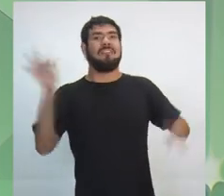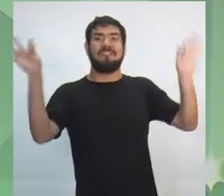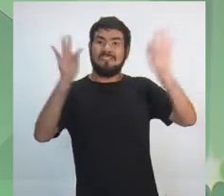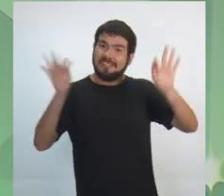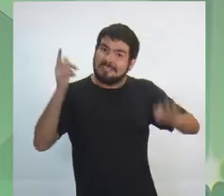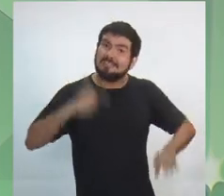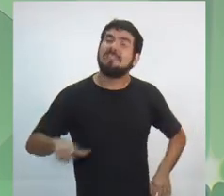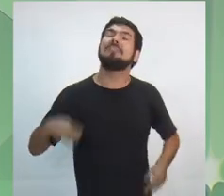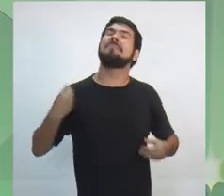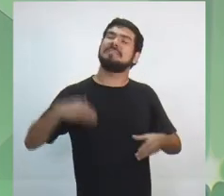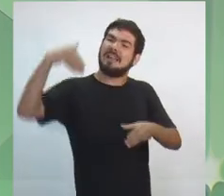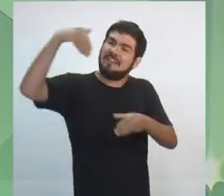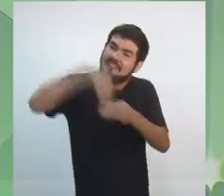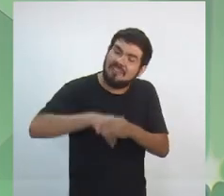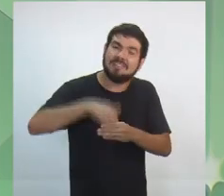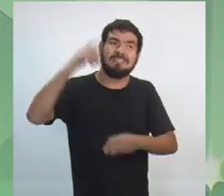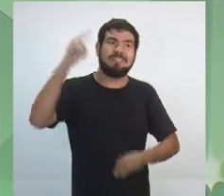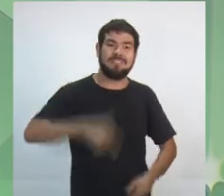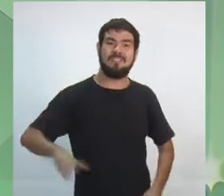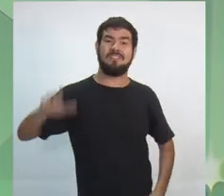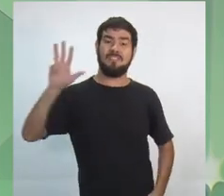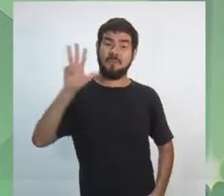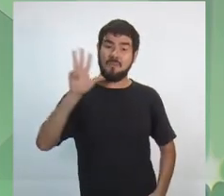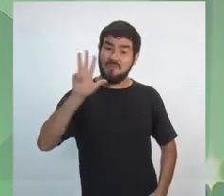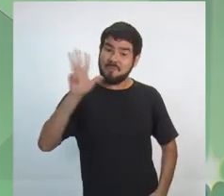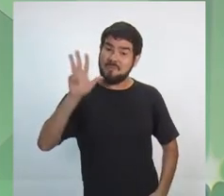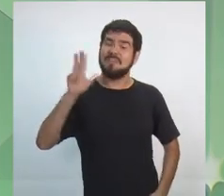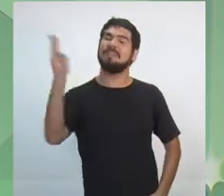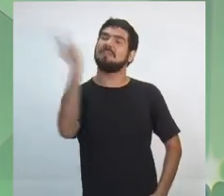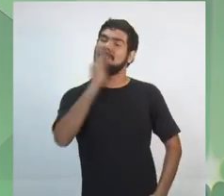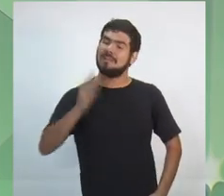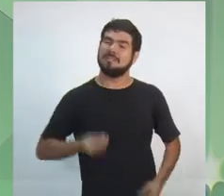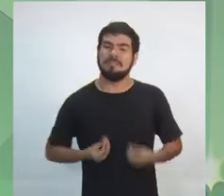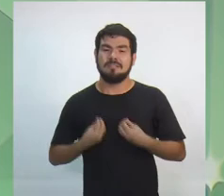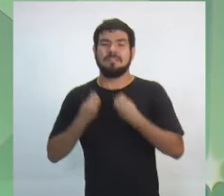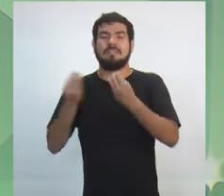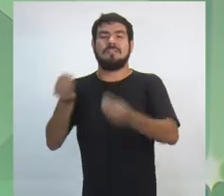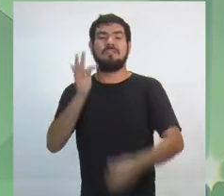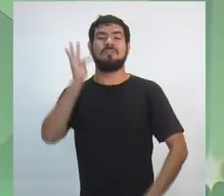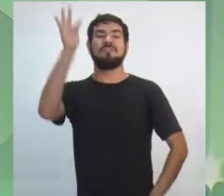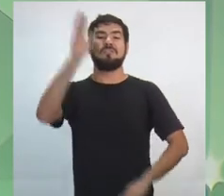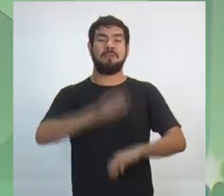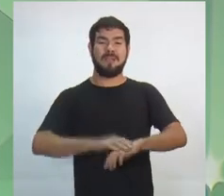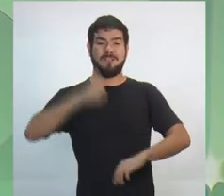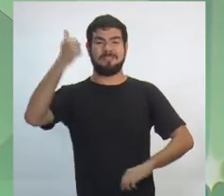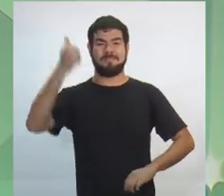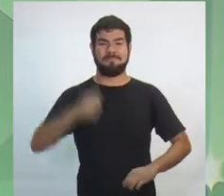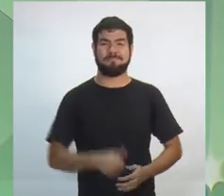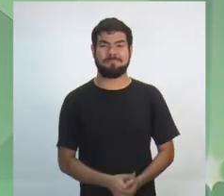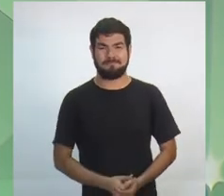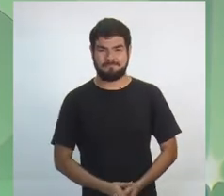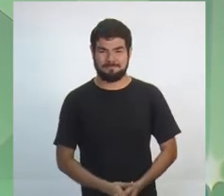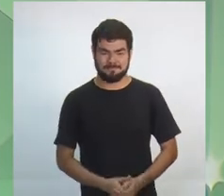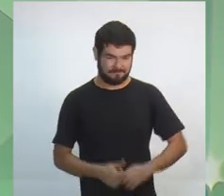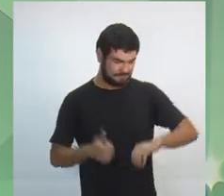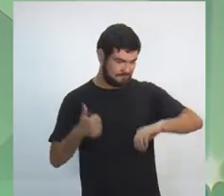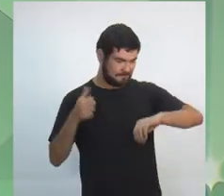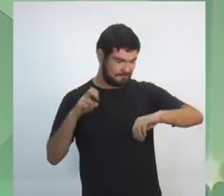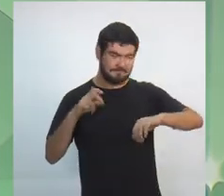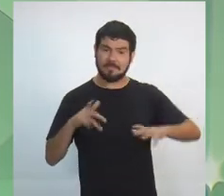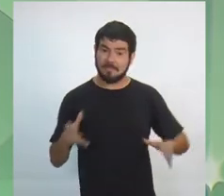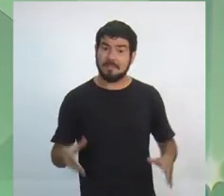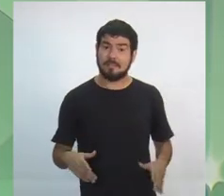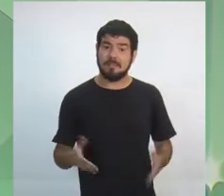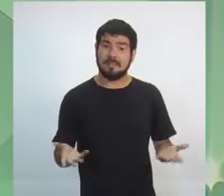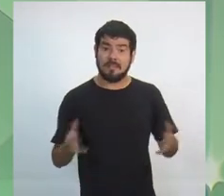precisamos reeleger o Lula para poder dar de volta ao Brasil o direito de ter um futuro melhor. A senhora tem 15 segundos ainda. Pois é. E